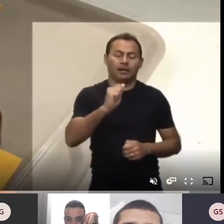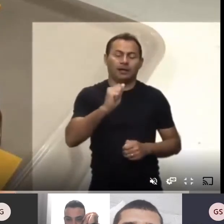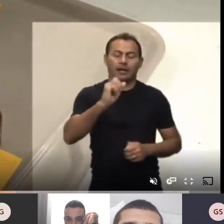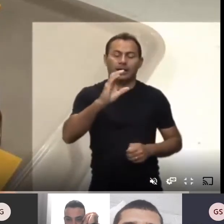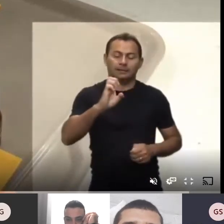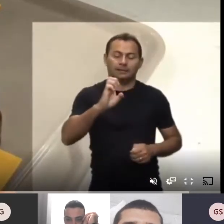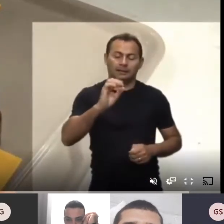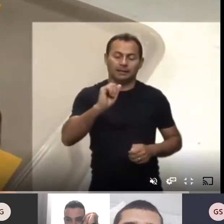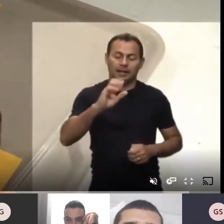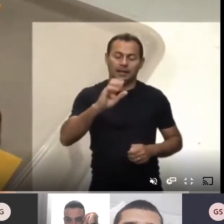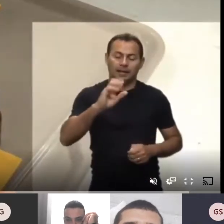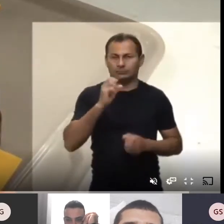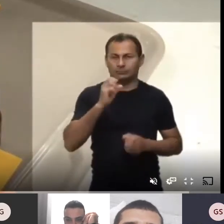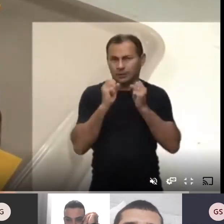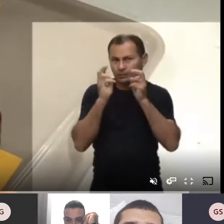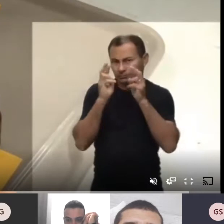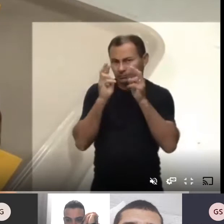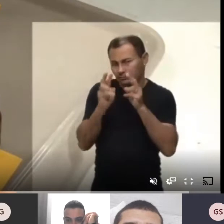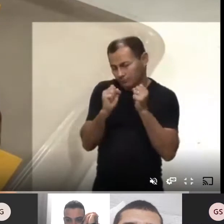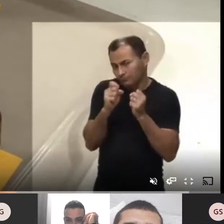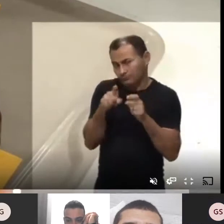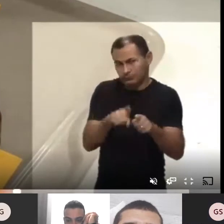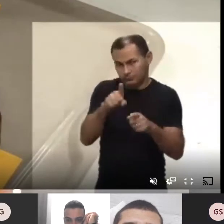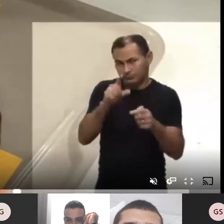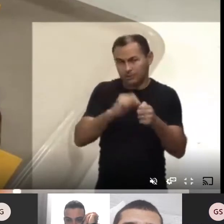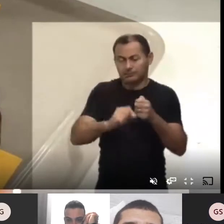Ó, aqui é a minha solução tampão.